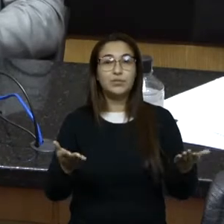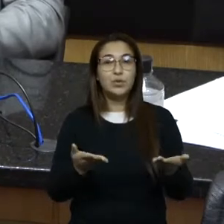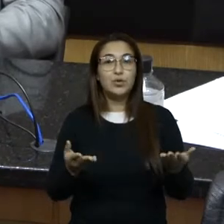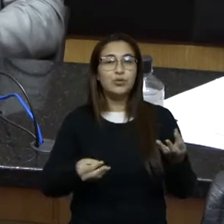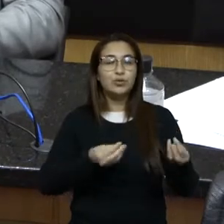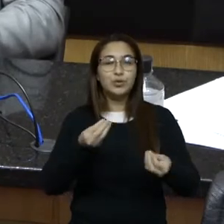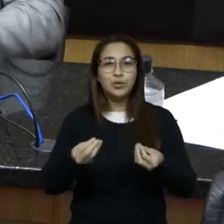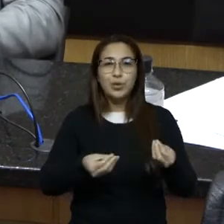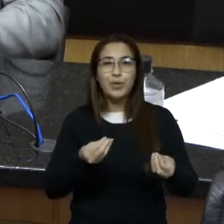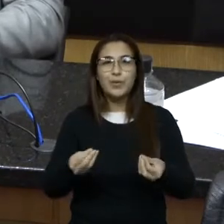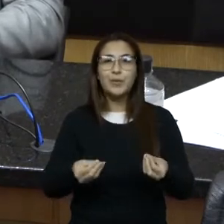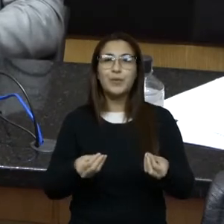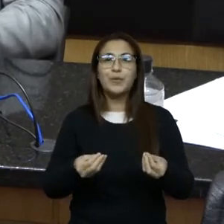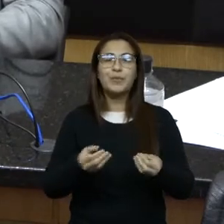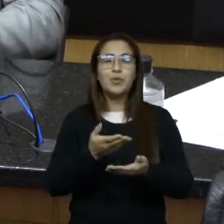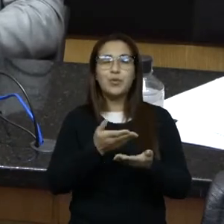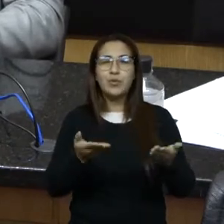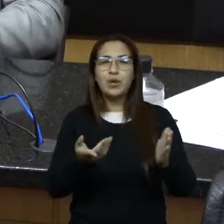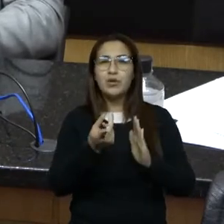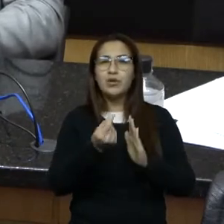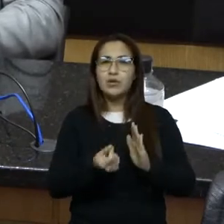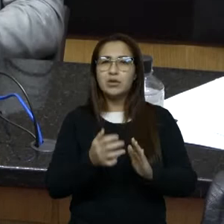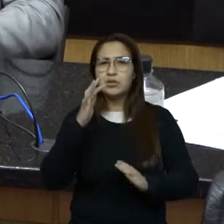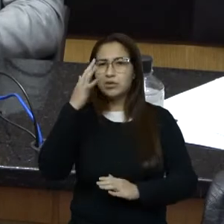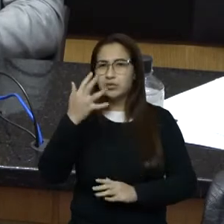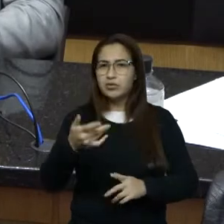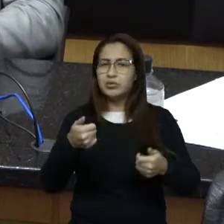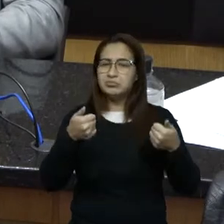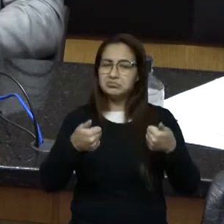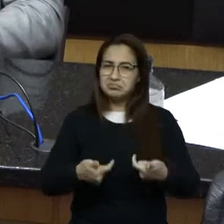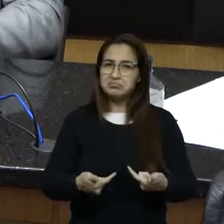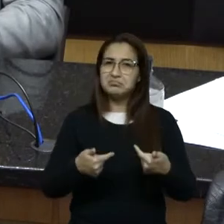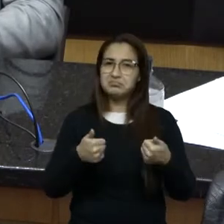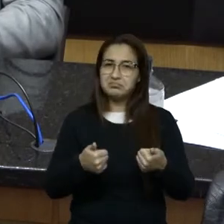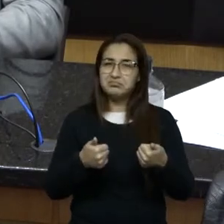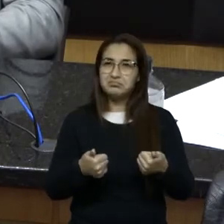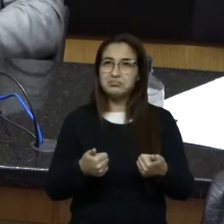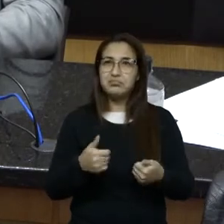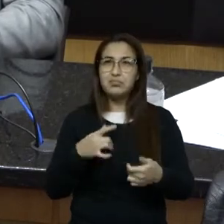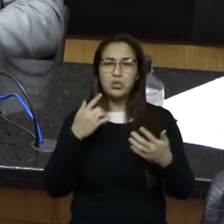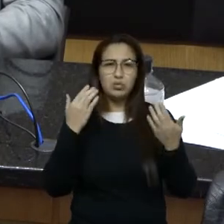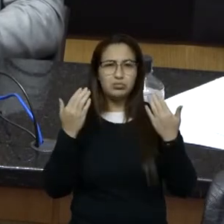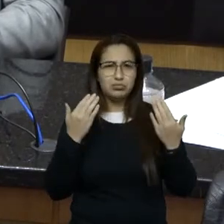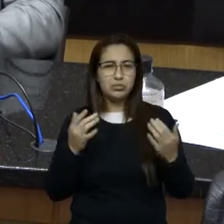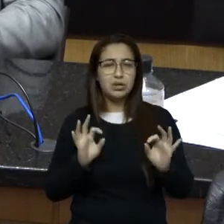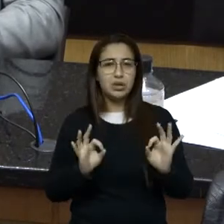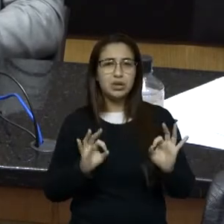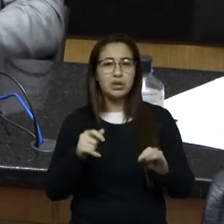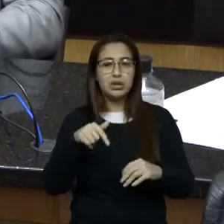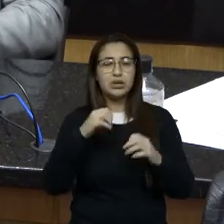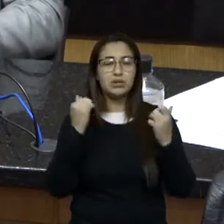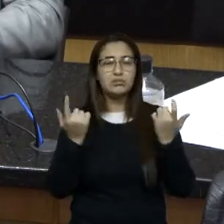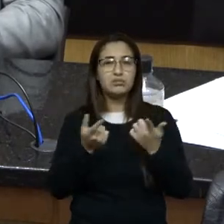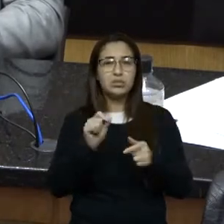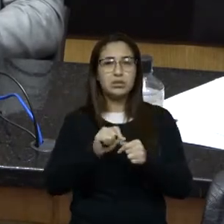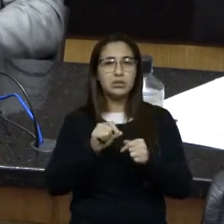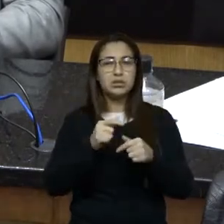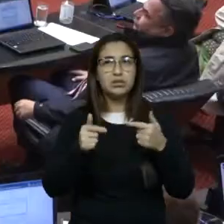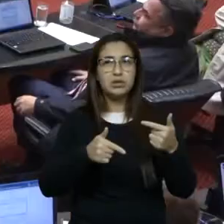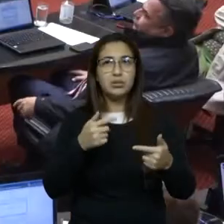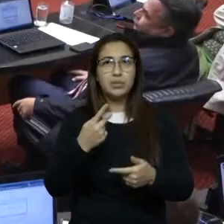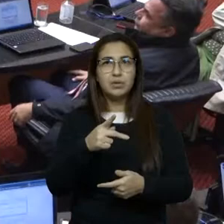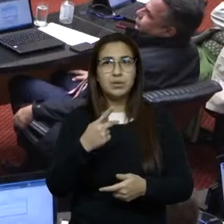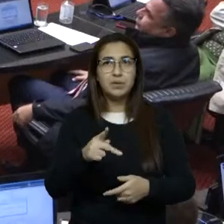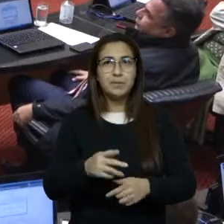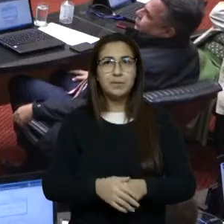está com as suas Finanças resolvidos e firme não tenho dúvida nenhuma o pagamento fez a sua parte Obrigado aquela